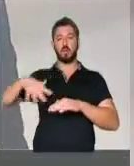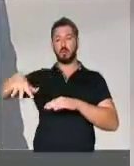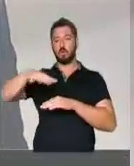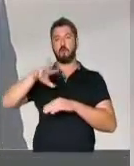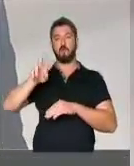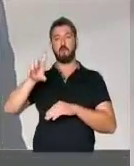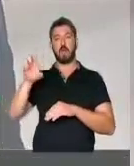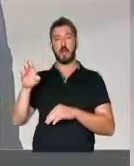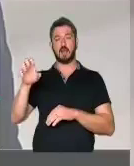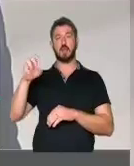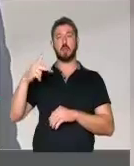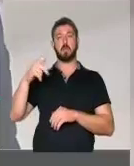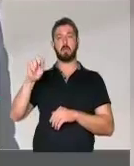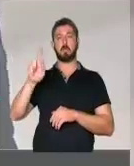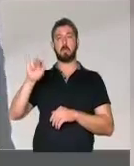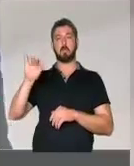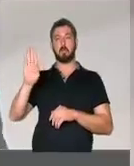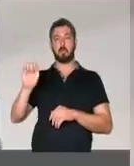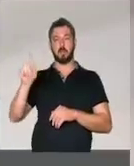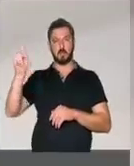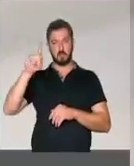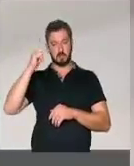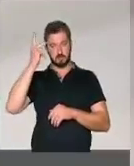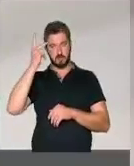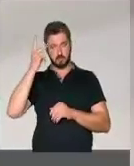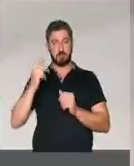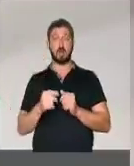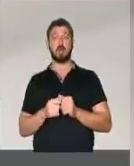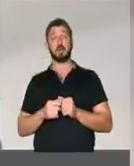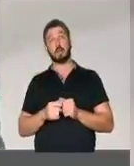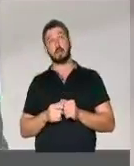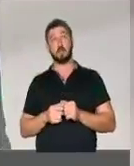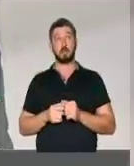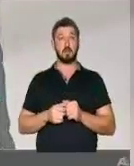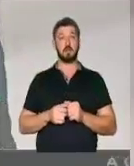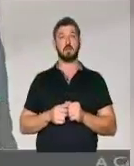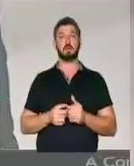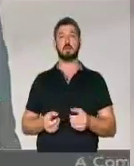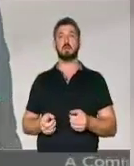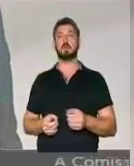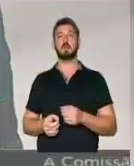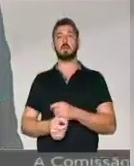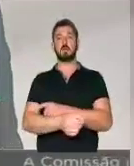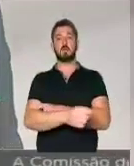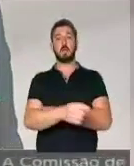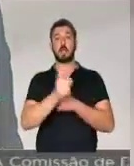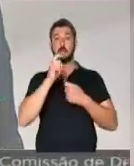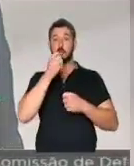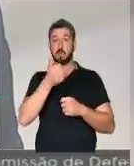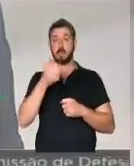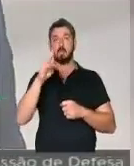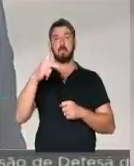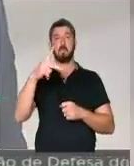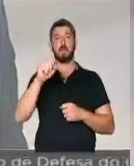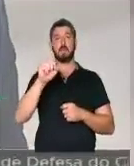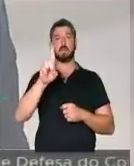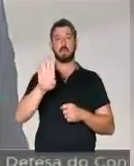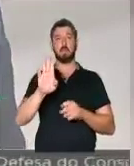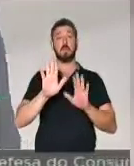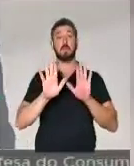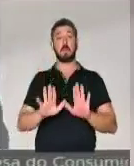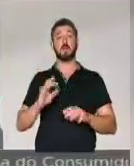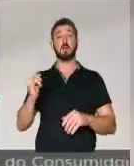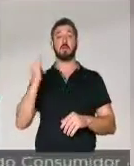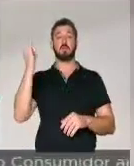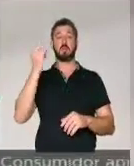do Paraíba, que é São José dos Campos, e que hoje é administrada muito bem pelo PSDB. Mas isso é